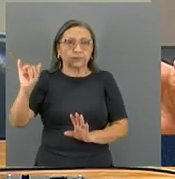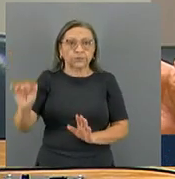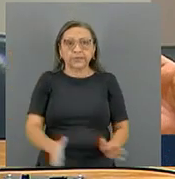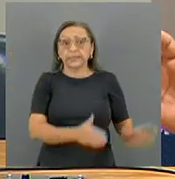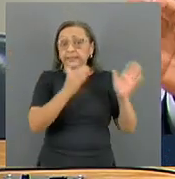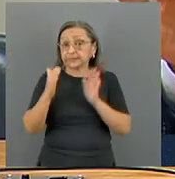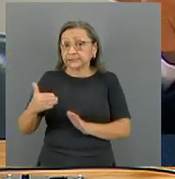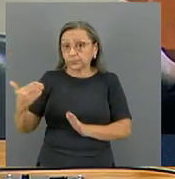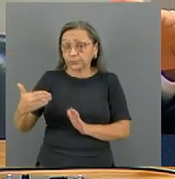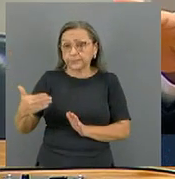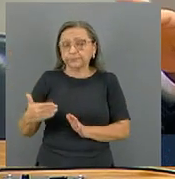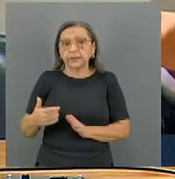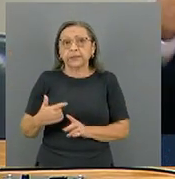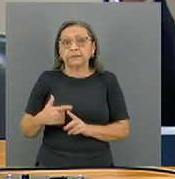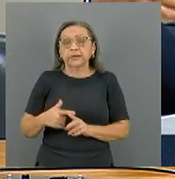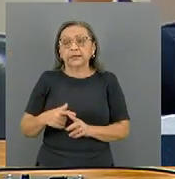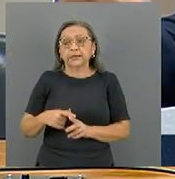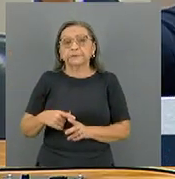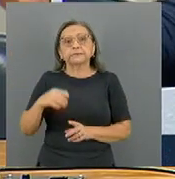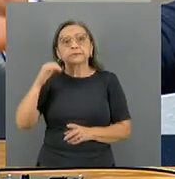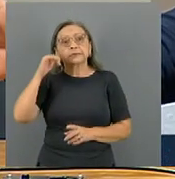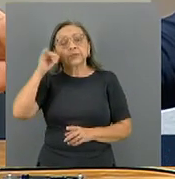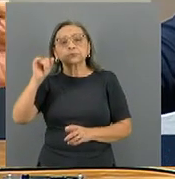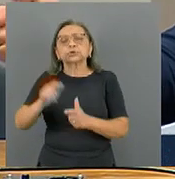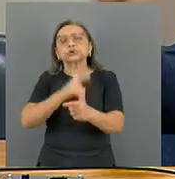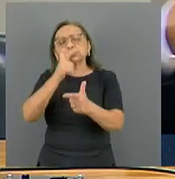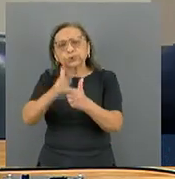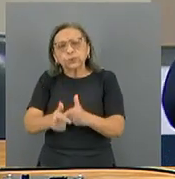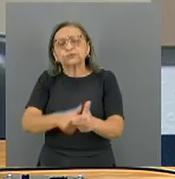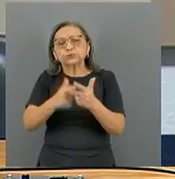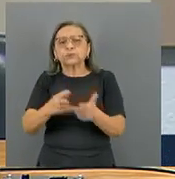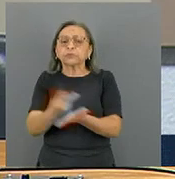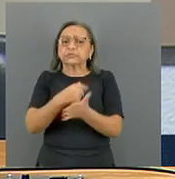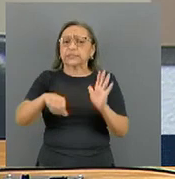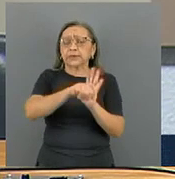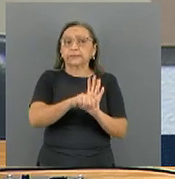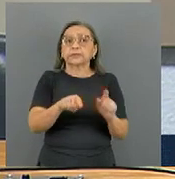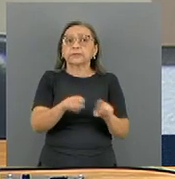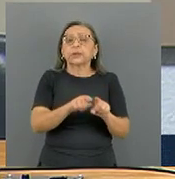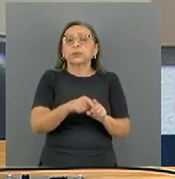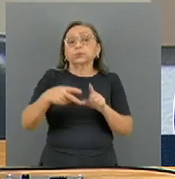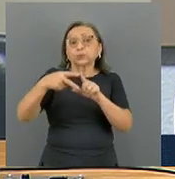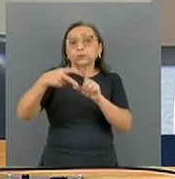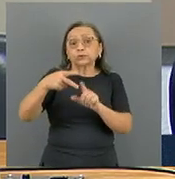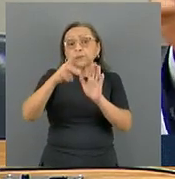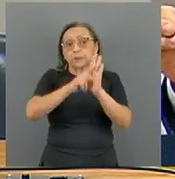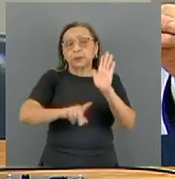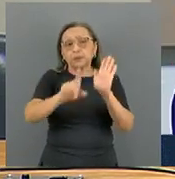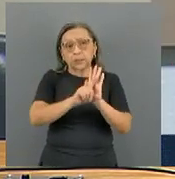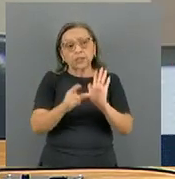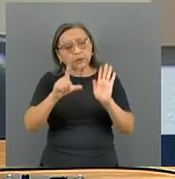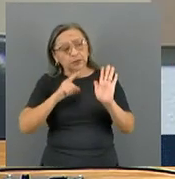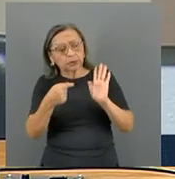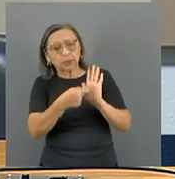do questionamento, para a prevenção do cometimento de novos crimes. Inclusive, os dois projetos de lei